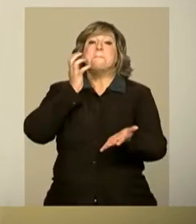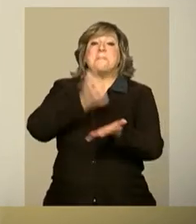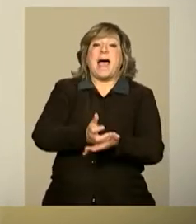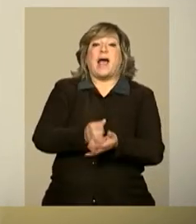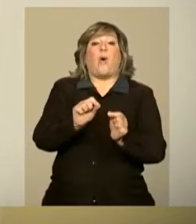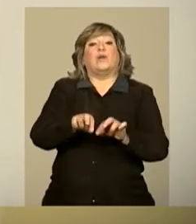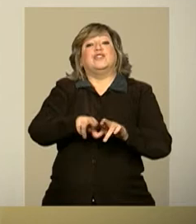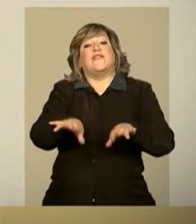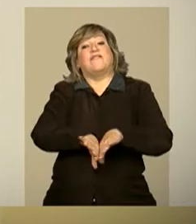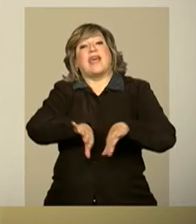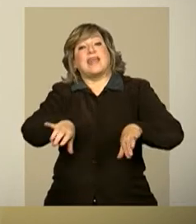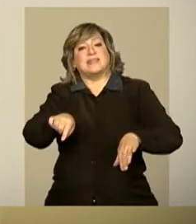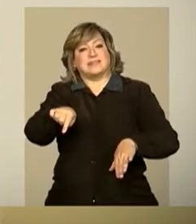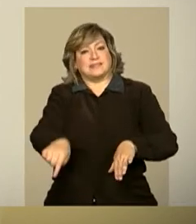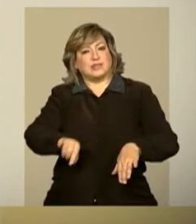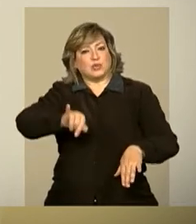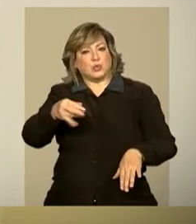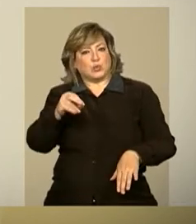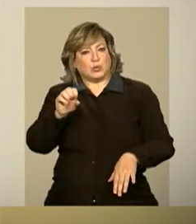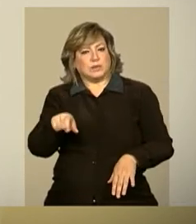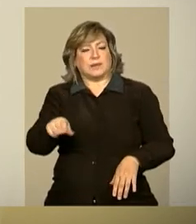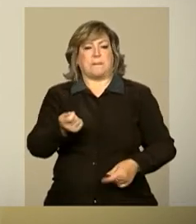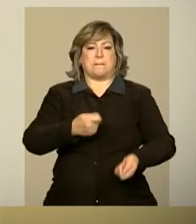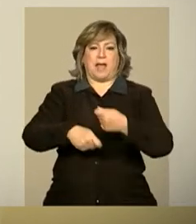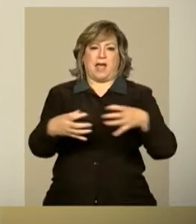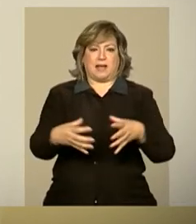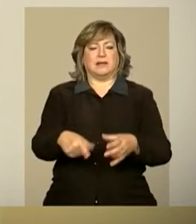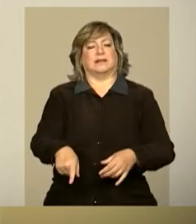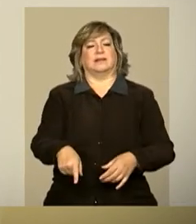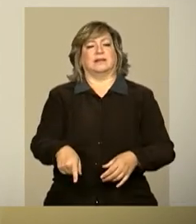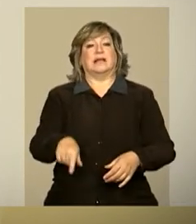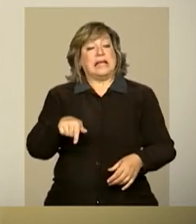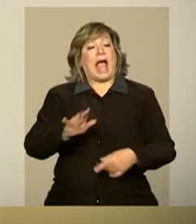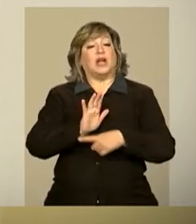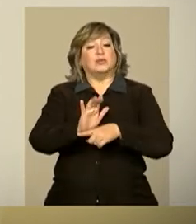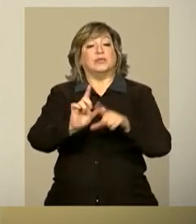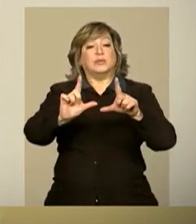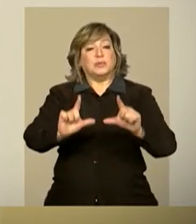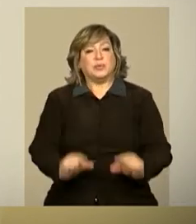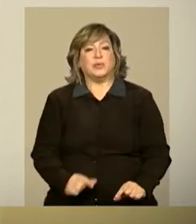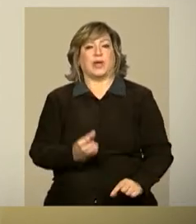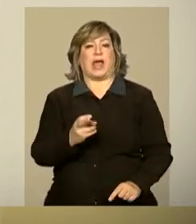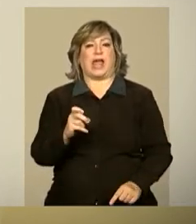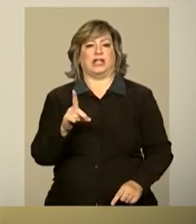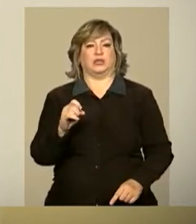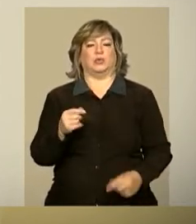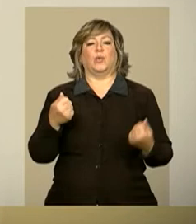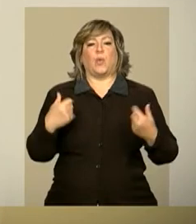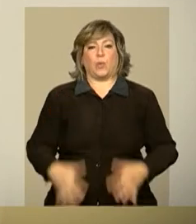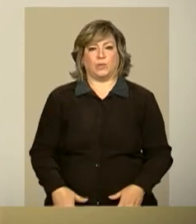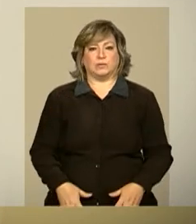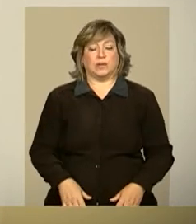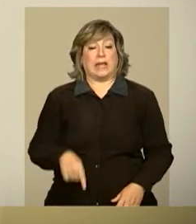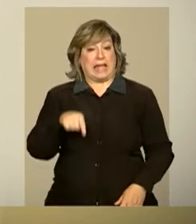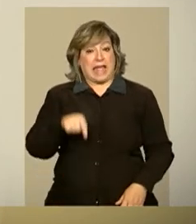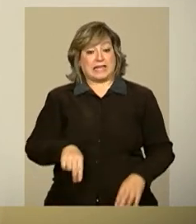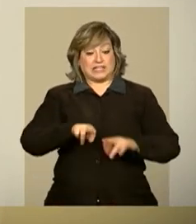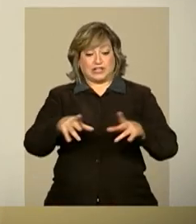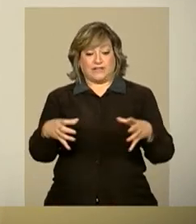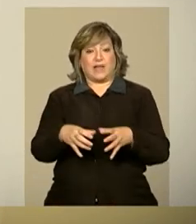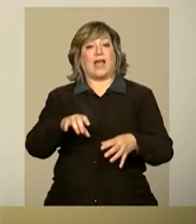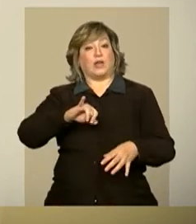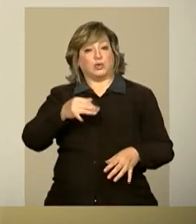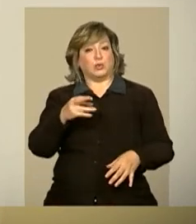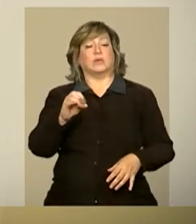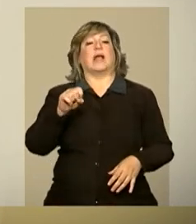diferença entre esses juros e o de mercado o que ajuda a diminuir o custo do crédito essa diferença Luciano É o que a gente